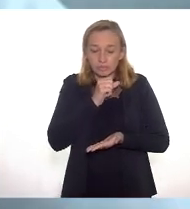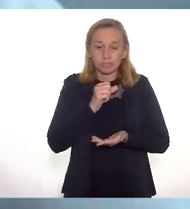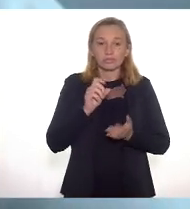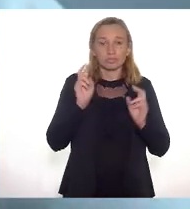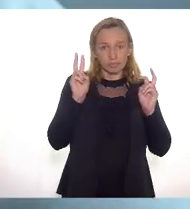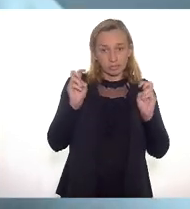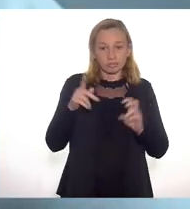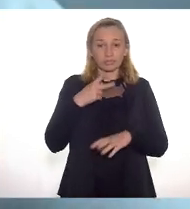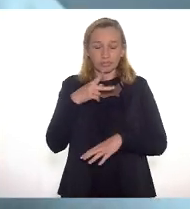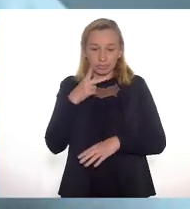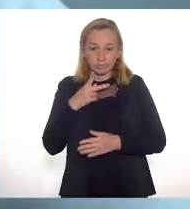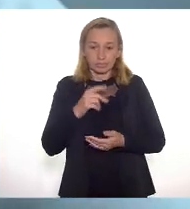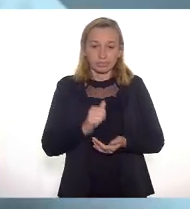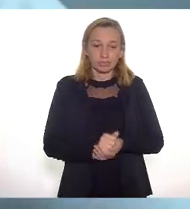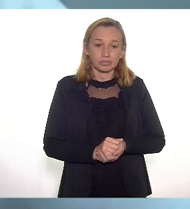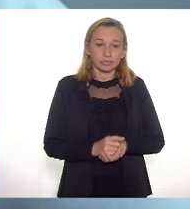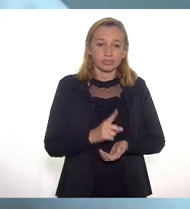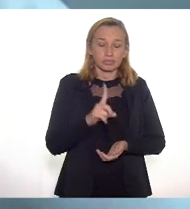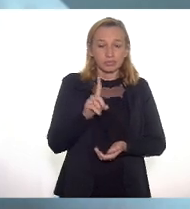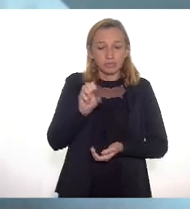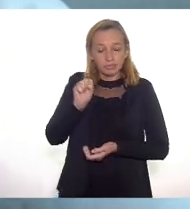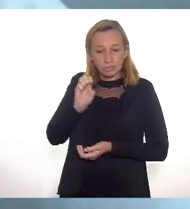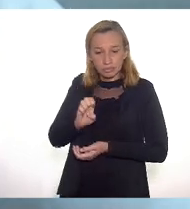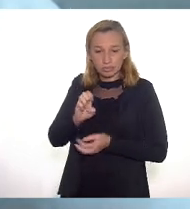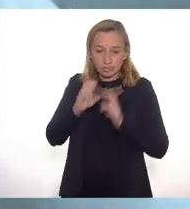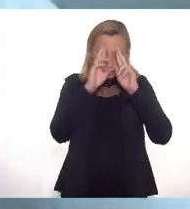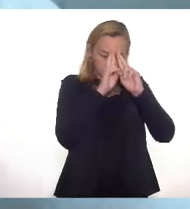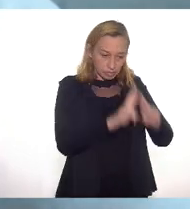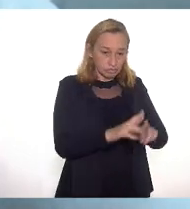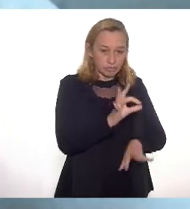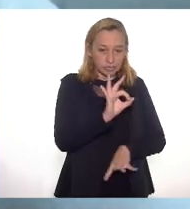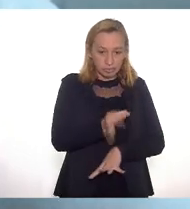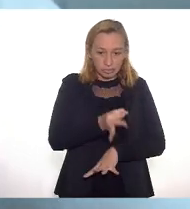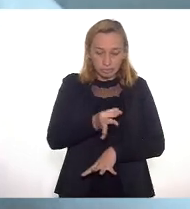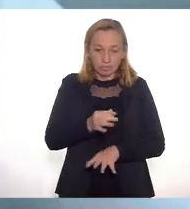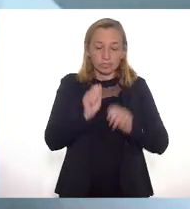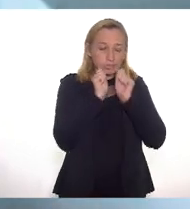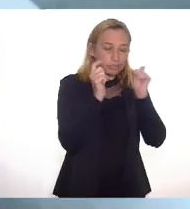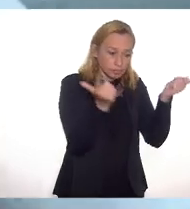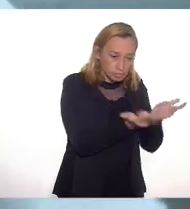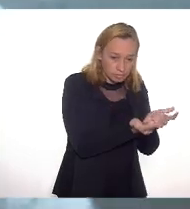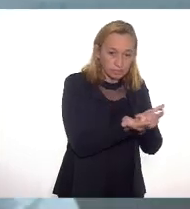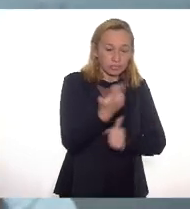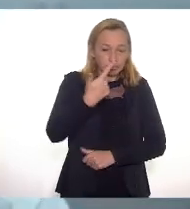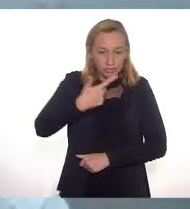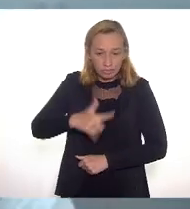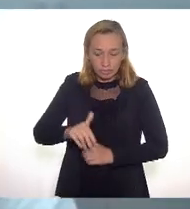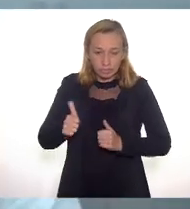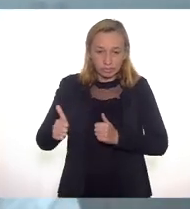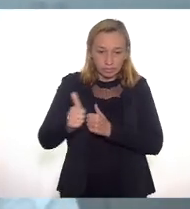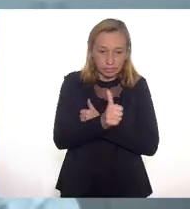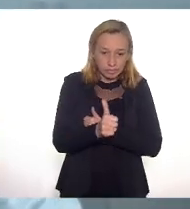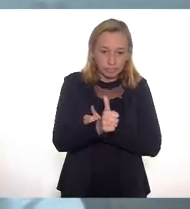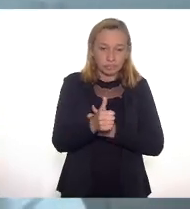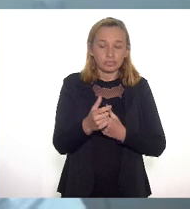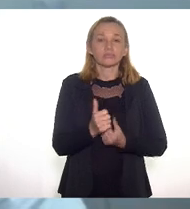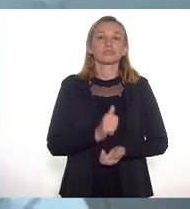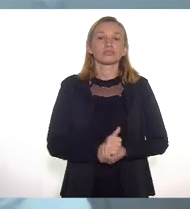tenho dito, uma dose de respeito. E, mais uma vez, essa Assembleia Legislativa, saindo na frente do